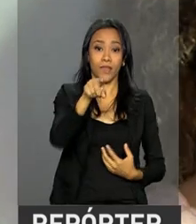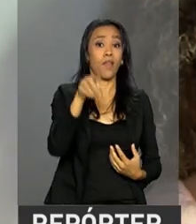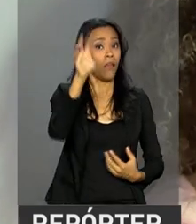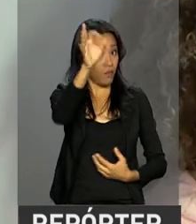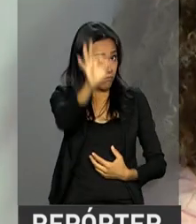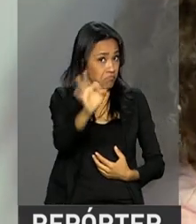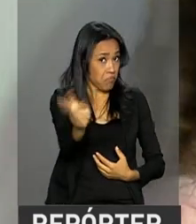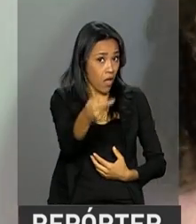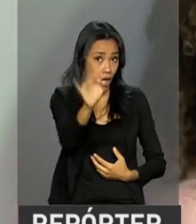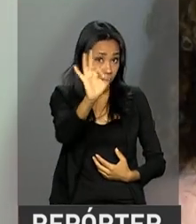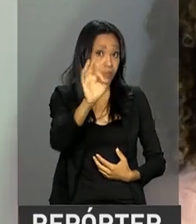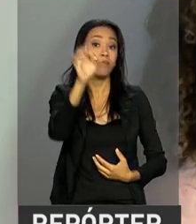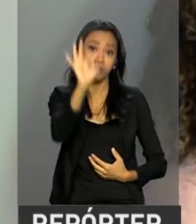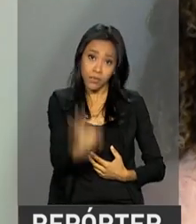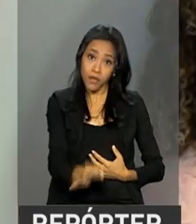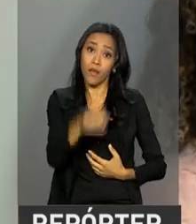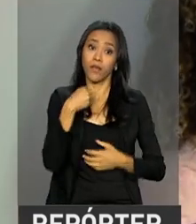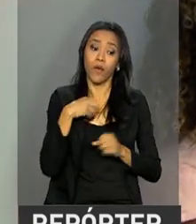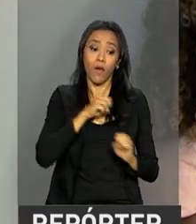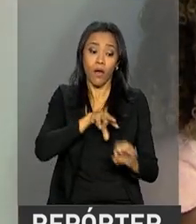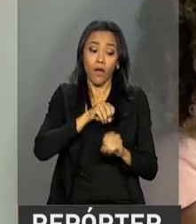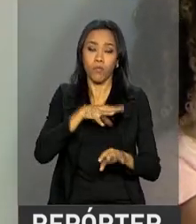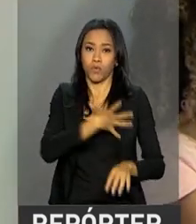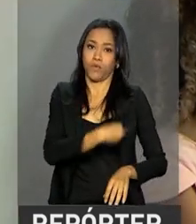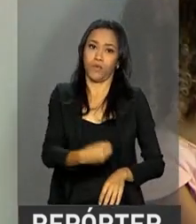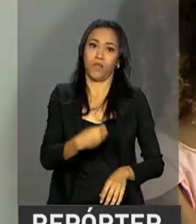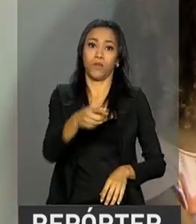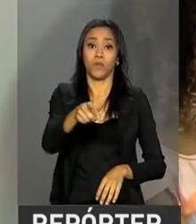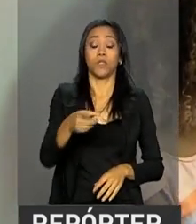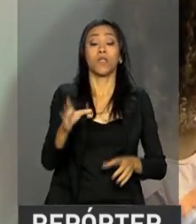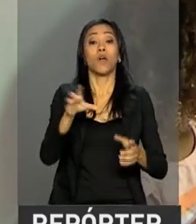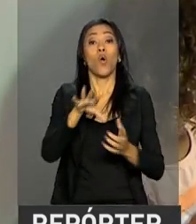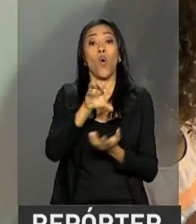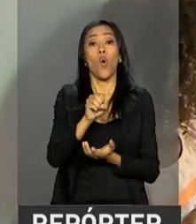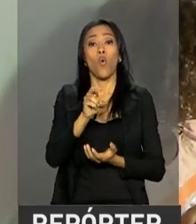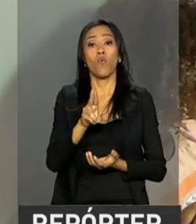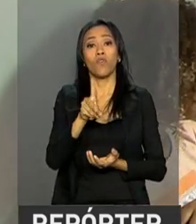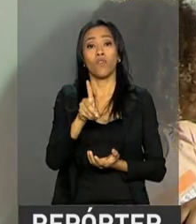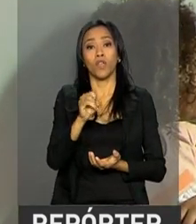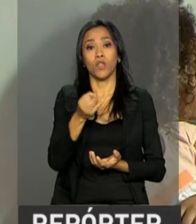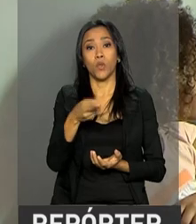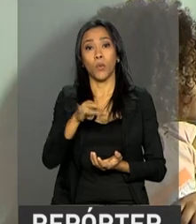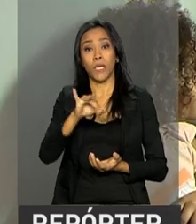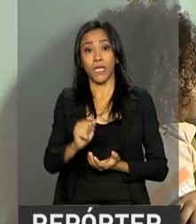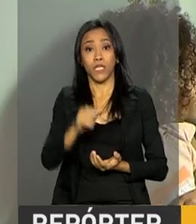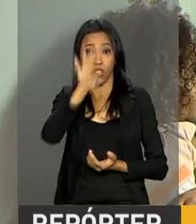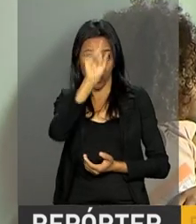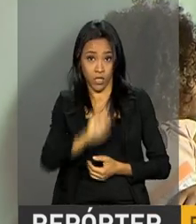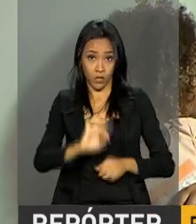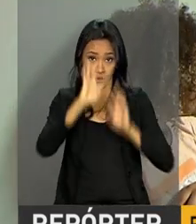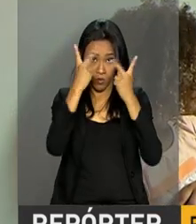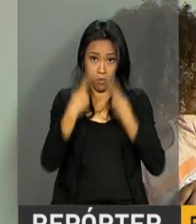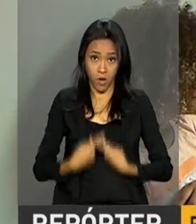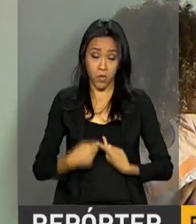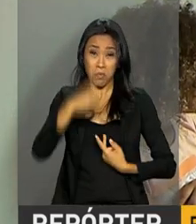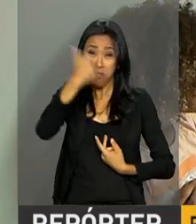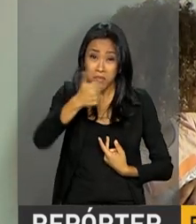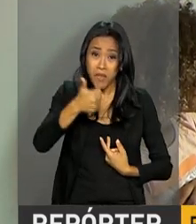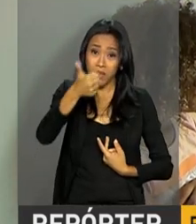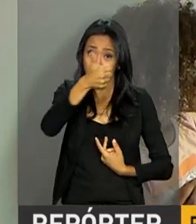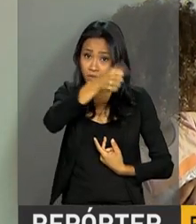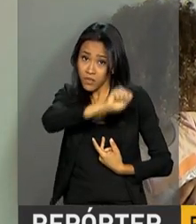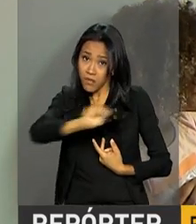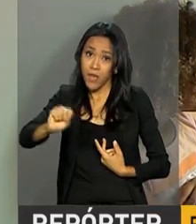errado em ter esses cuidados de acordo com dados da ouvidoria nacional de direitos humanos só no primeiro semestre de 2007